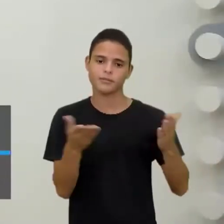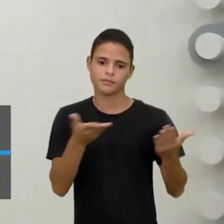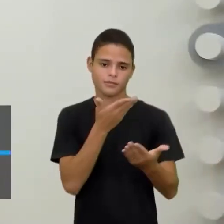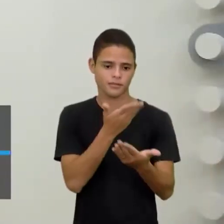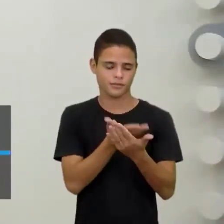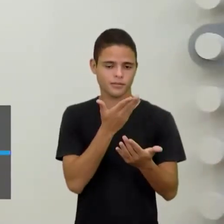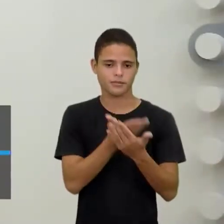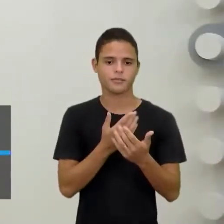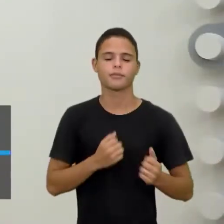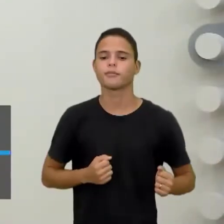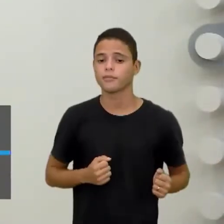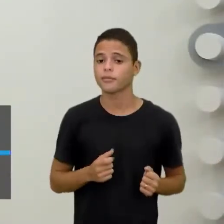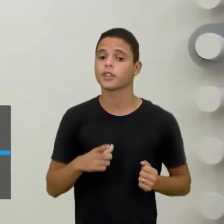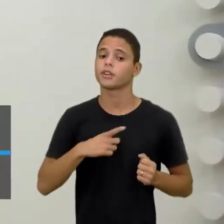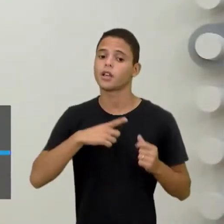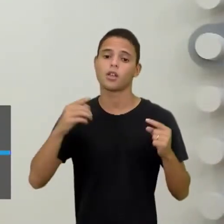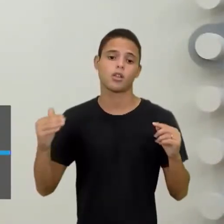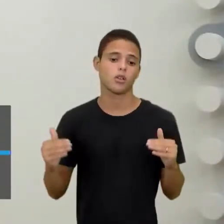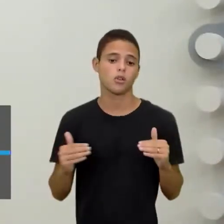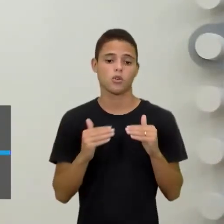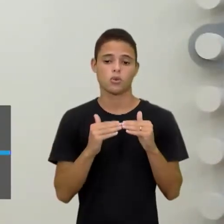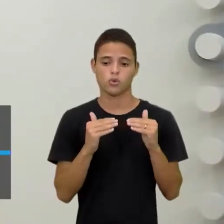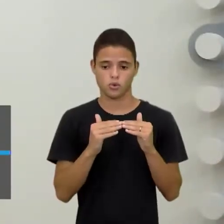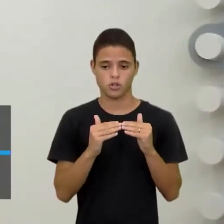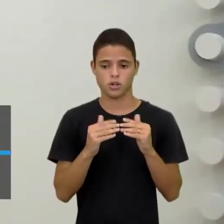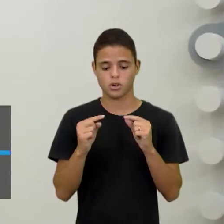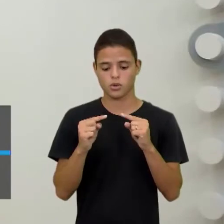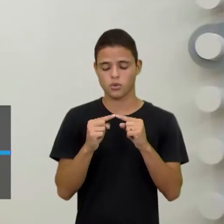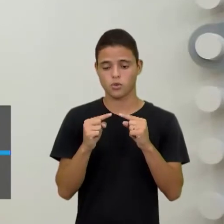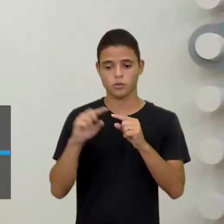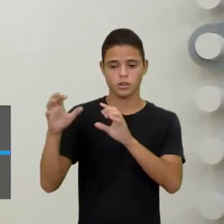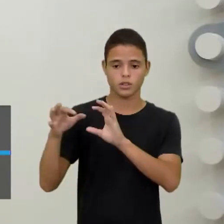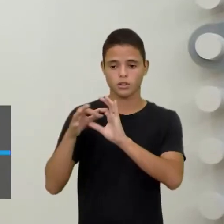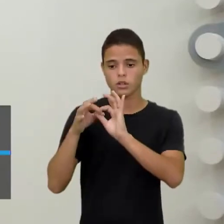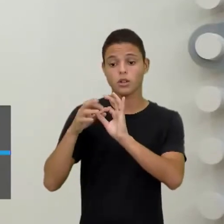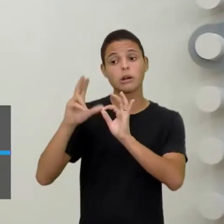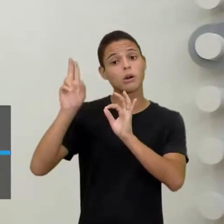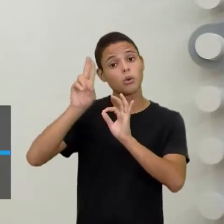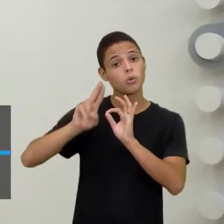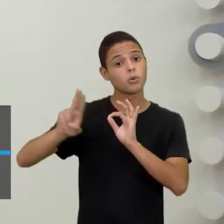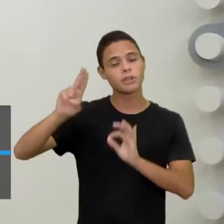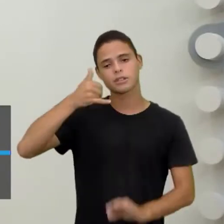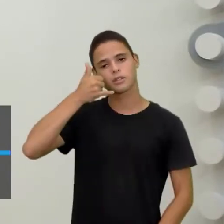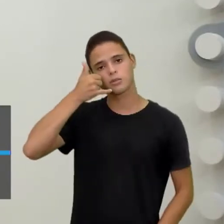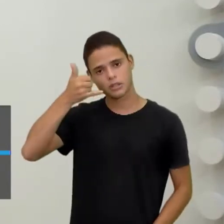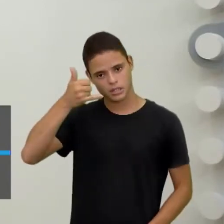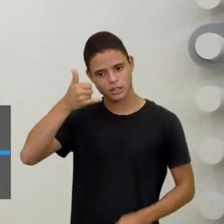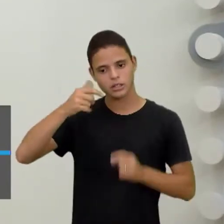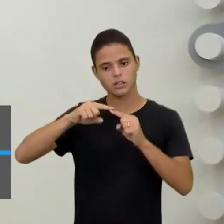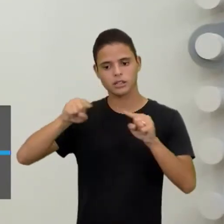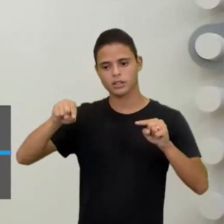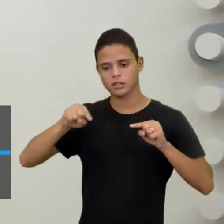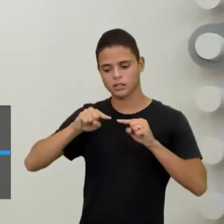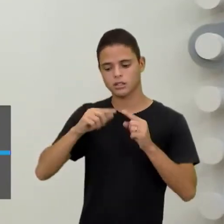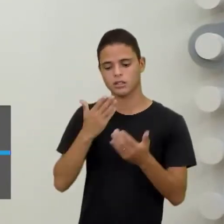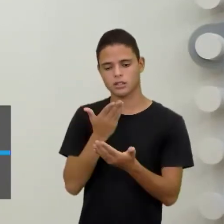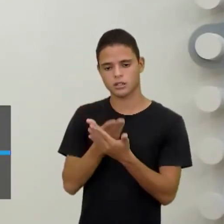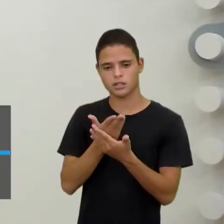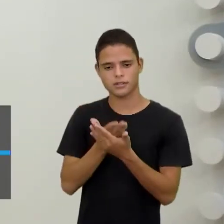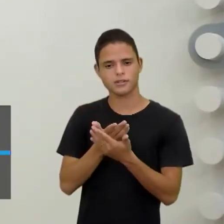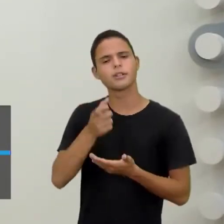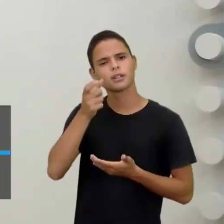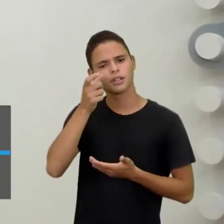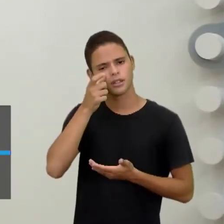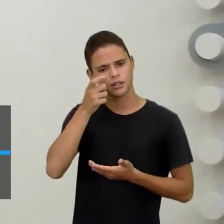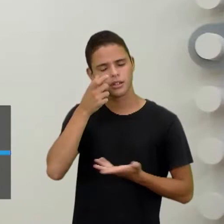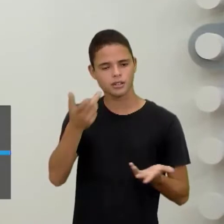na aula, eles têm em comum que utilização de celulares em sala de aula. É interessante